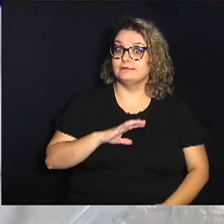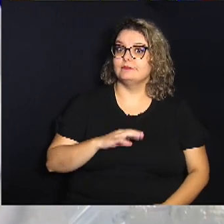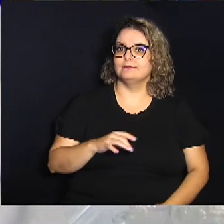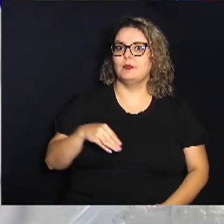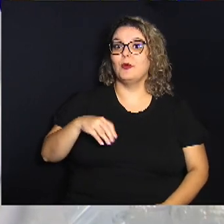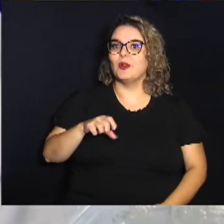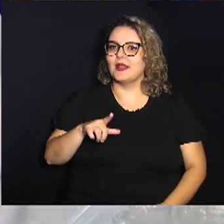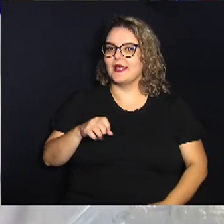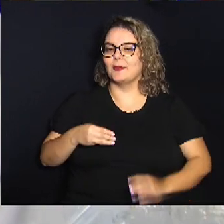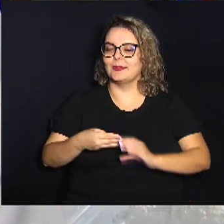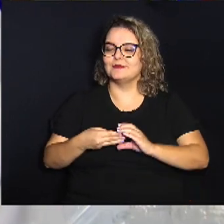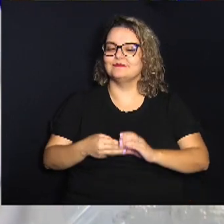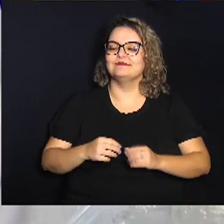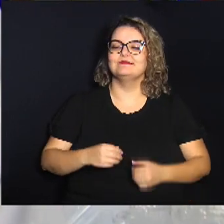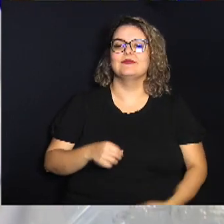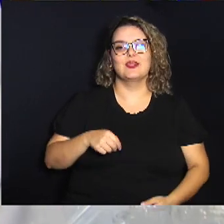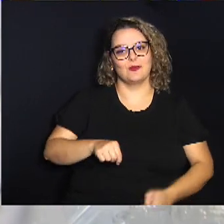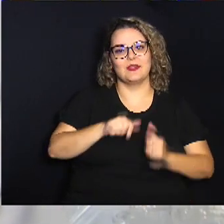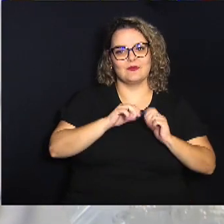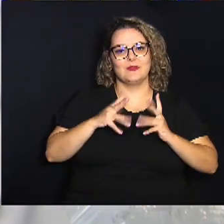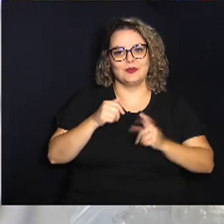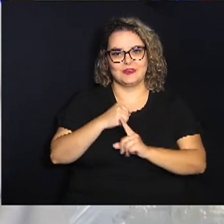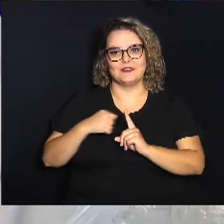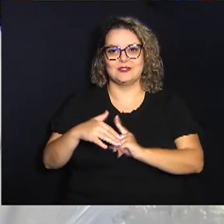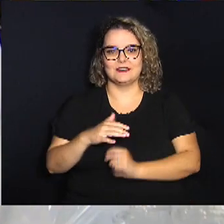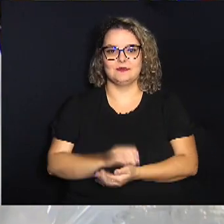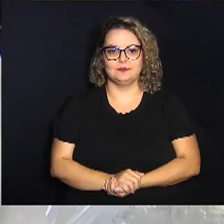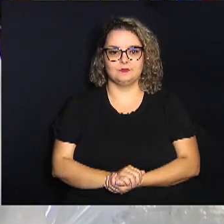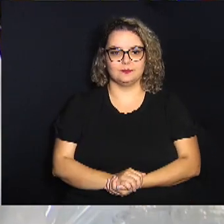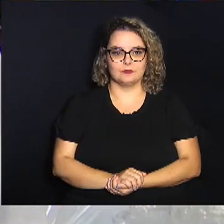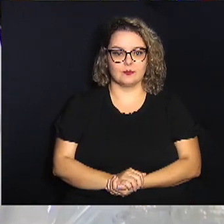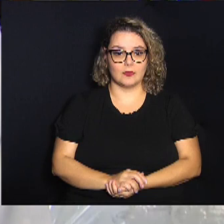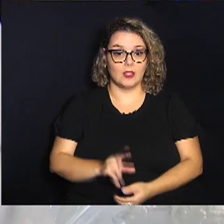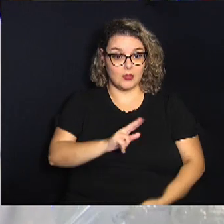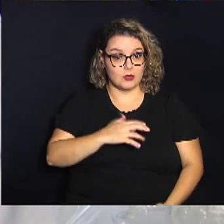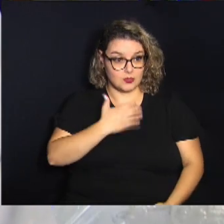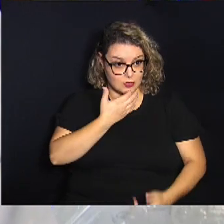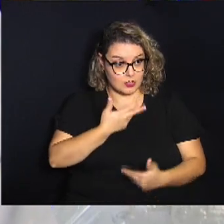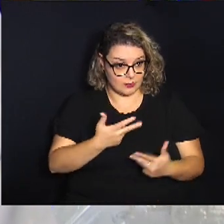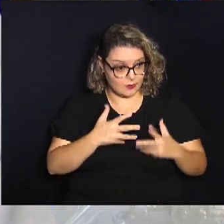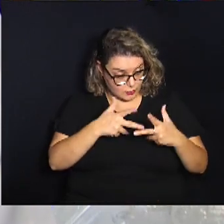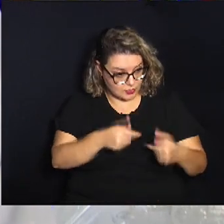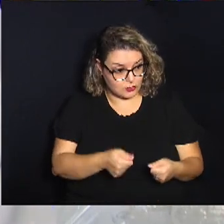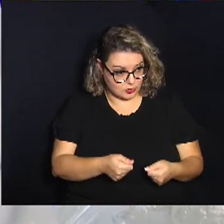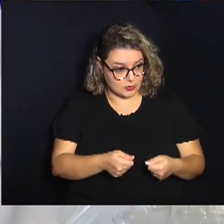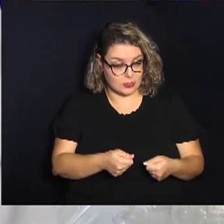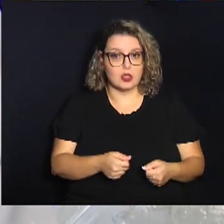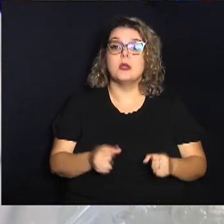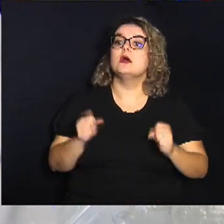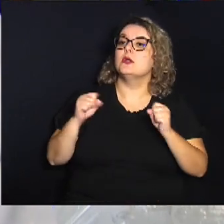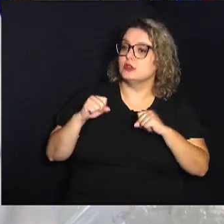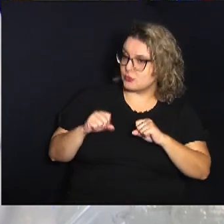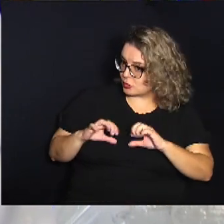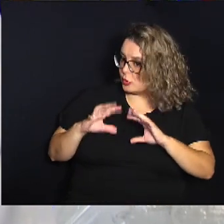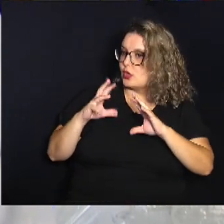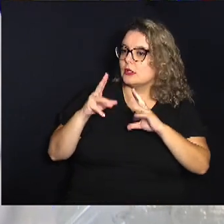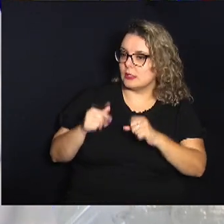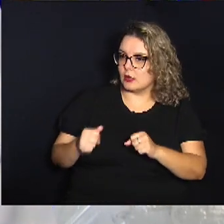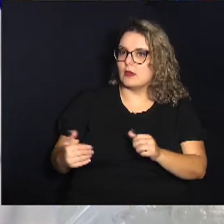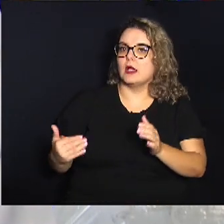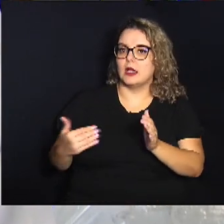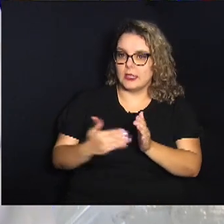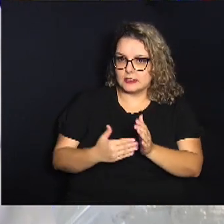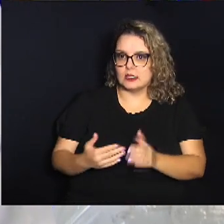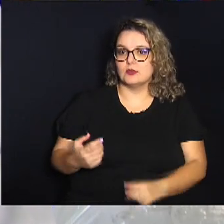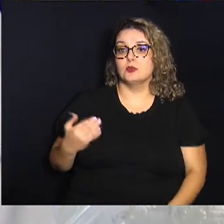e fazer o benefício para toda a sociedade. Usaria aí a fruta na sua totalidade, então? Integralmente, inclusive naquilo